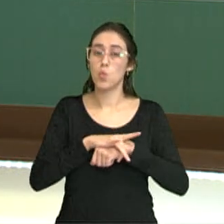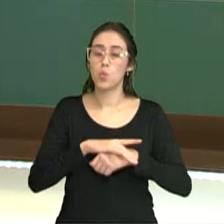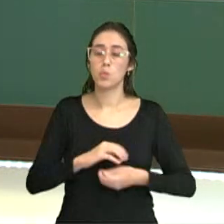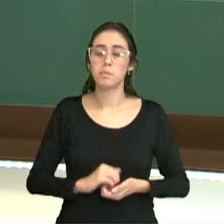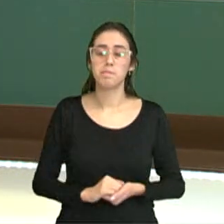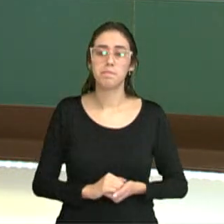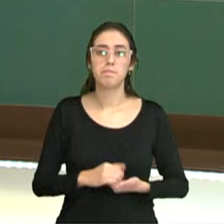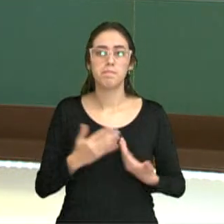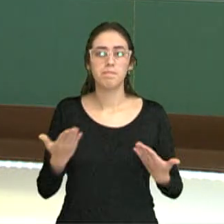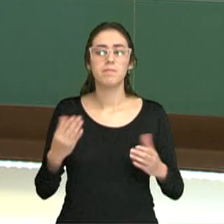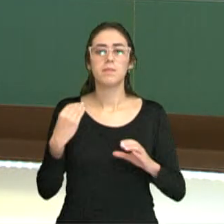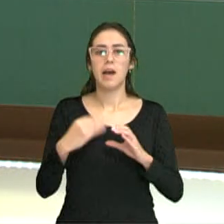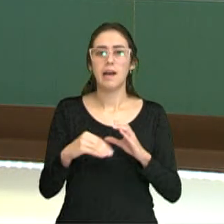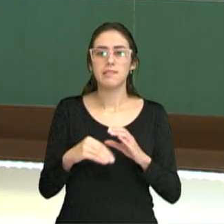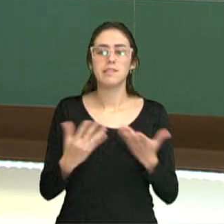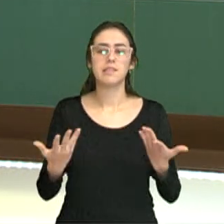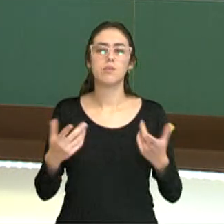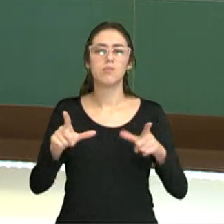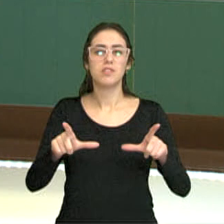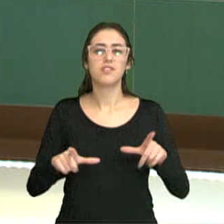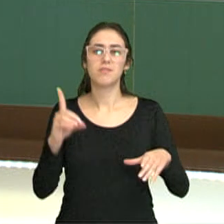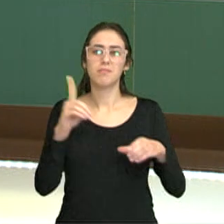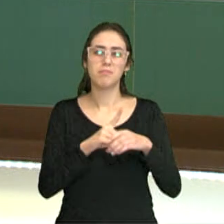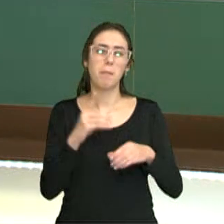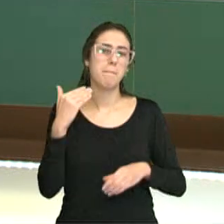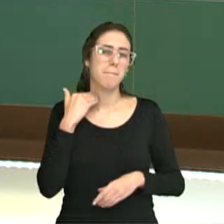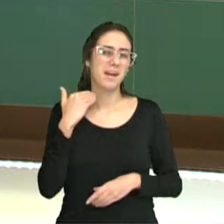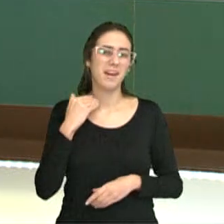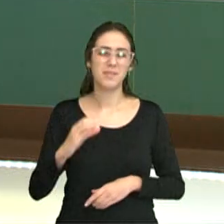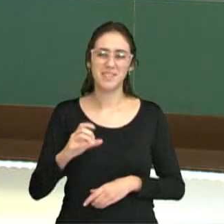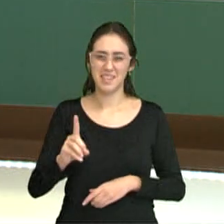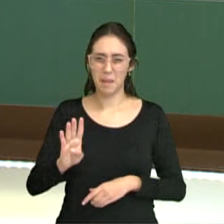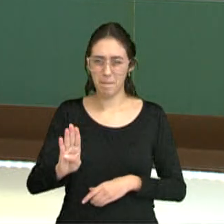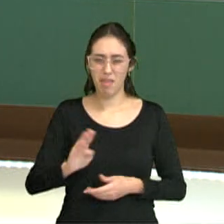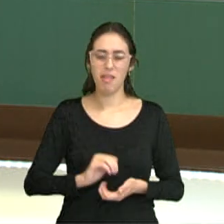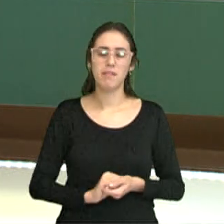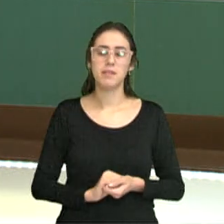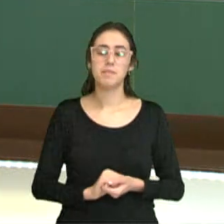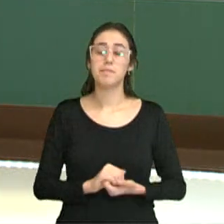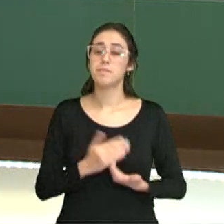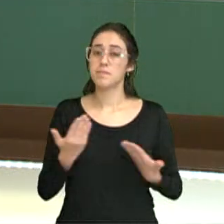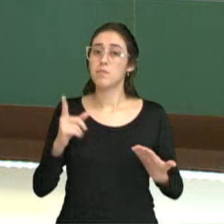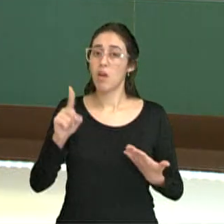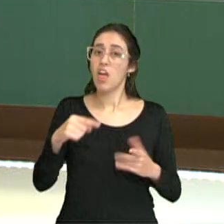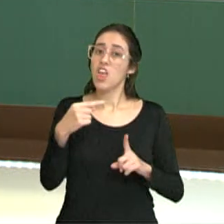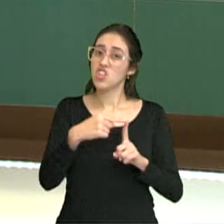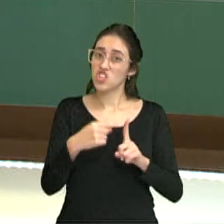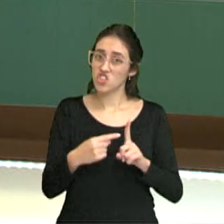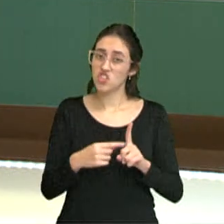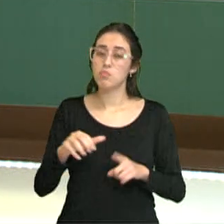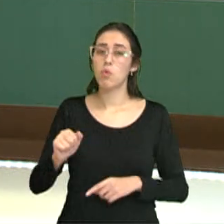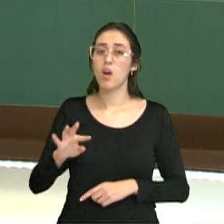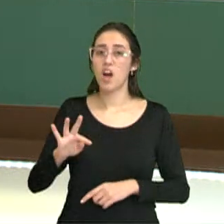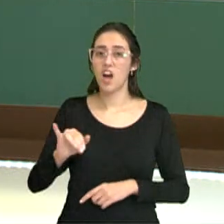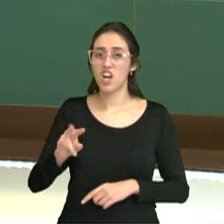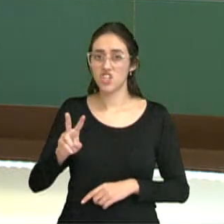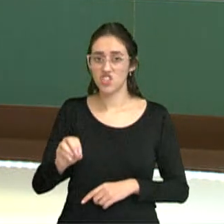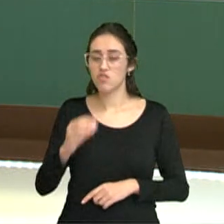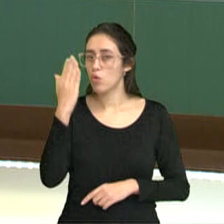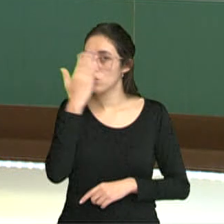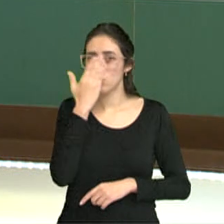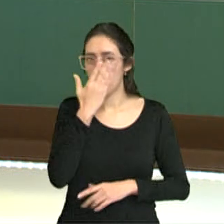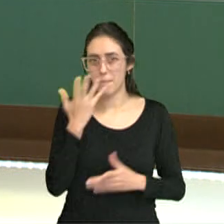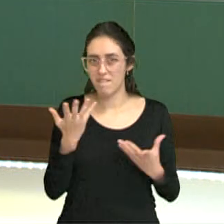As ações, os certificados de depósito bancário, os famosos CDBs, são tipos de ativos